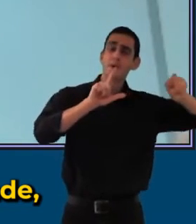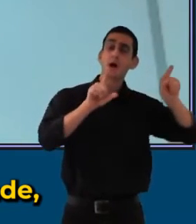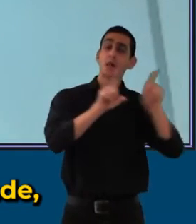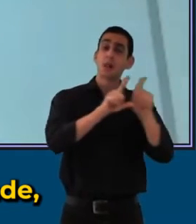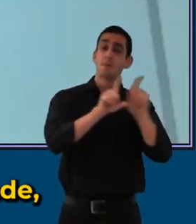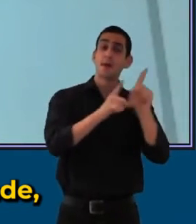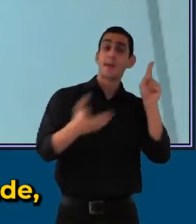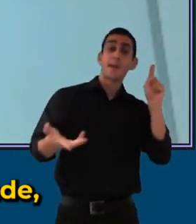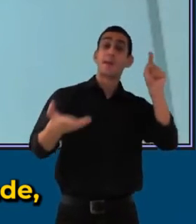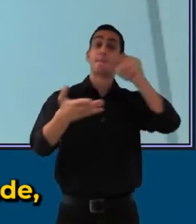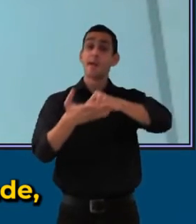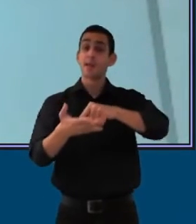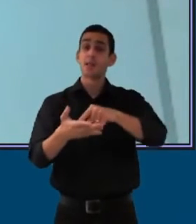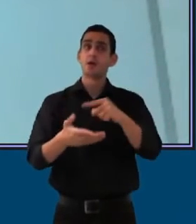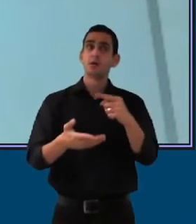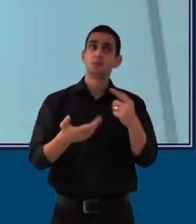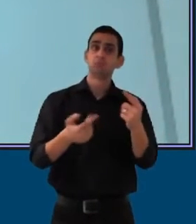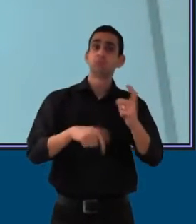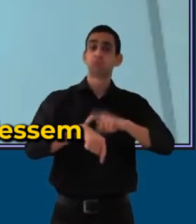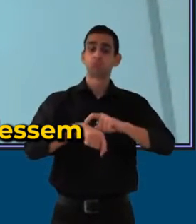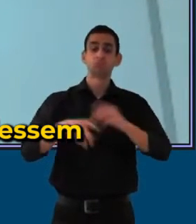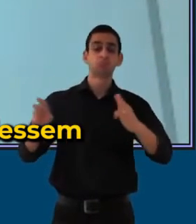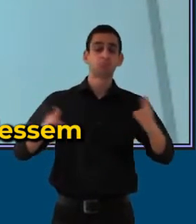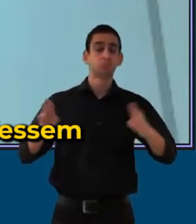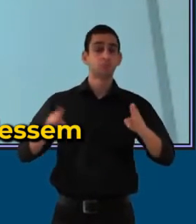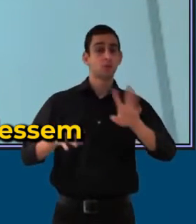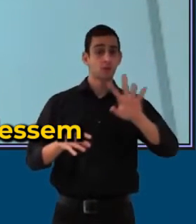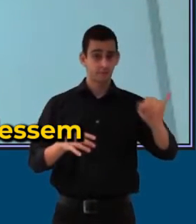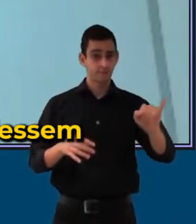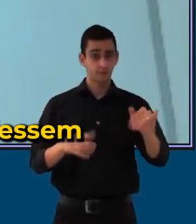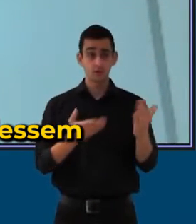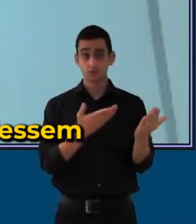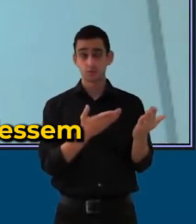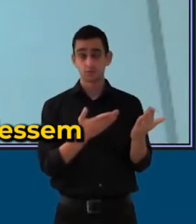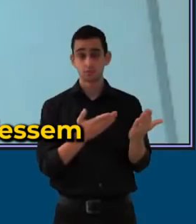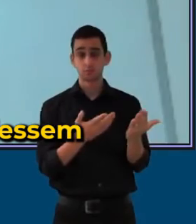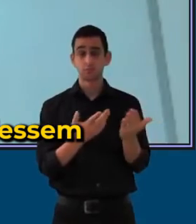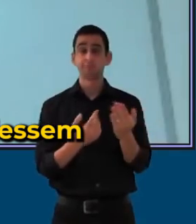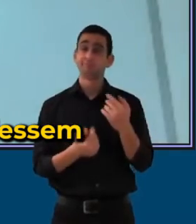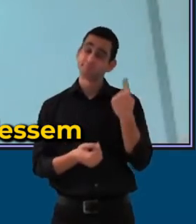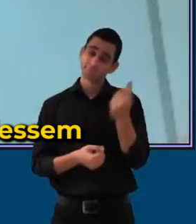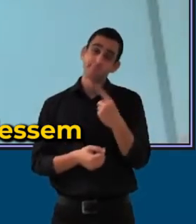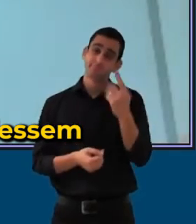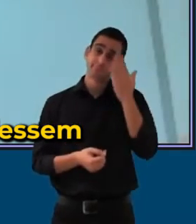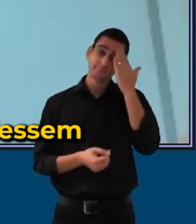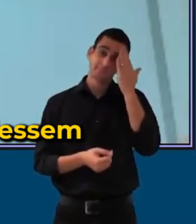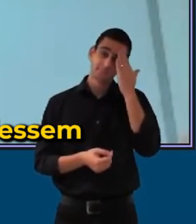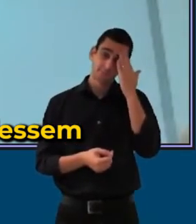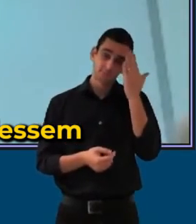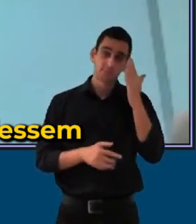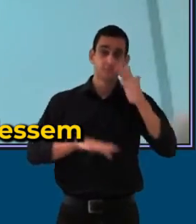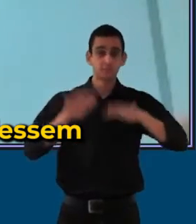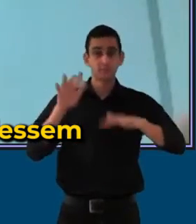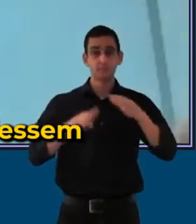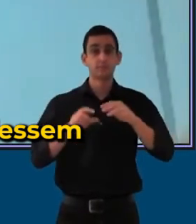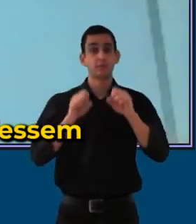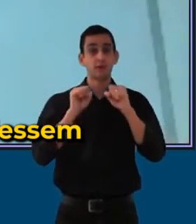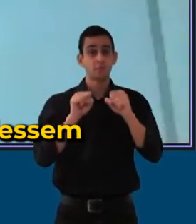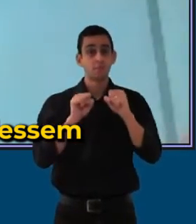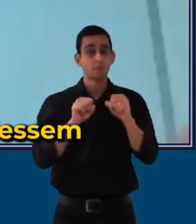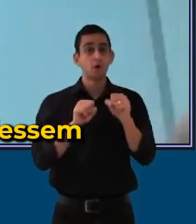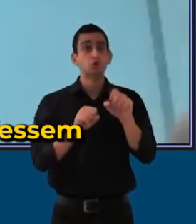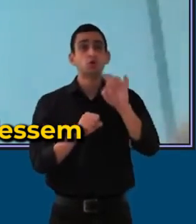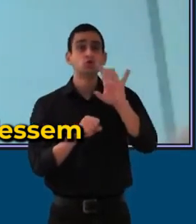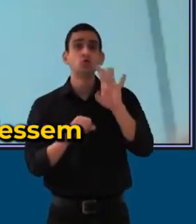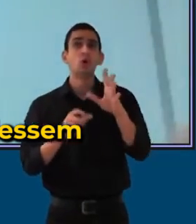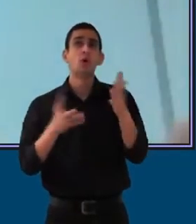atingidos no que se refere a esse prazo. Então, a gente entende que talvez vocês pudessem trazer só em termos